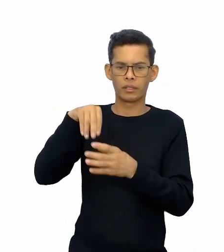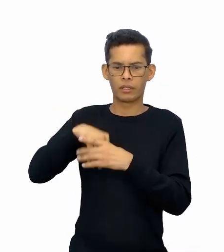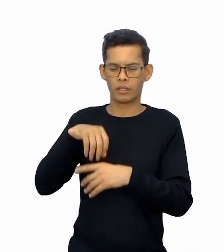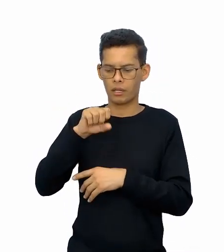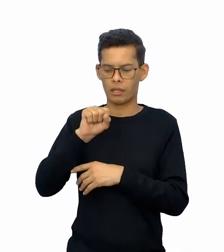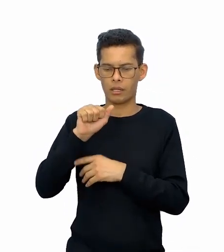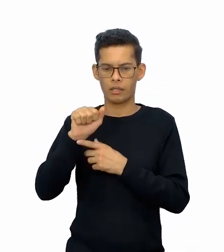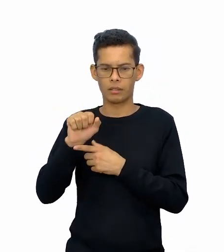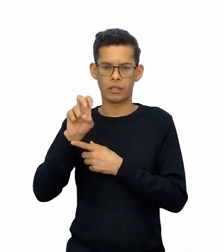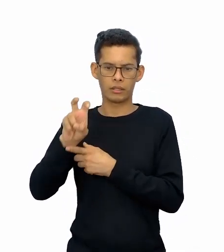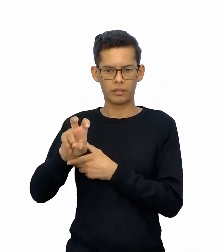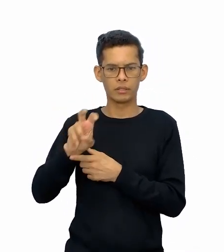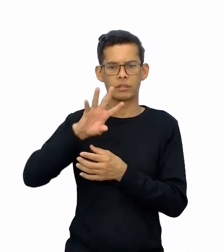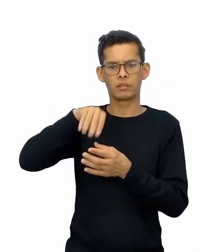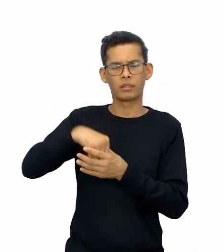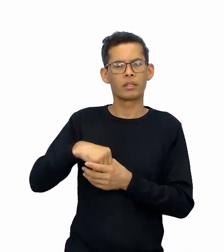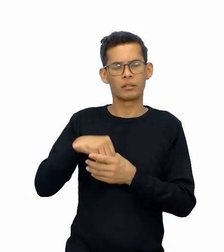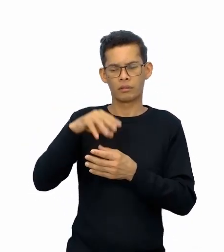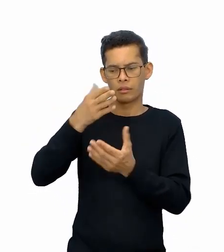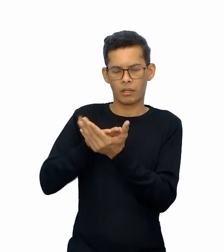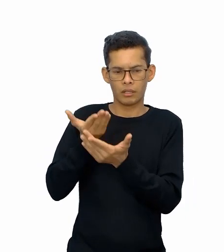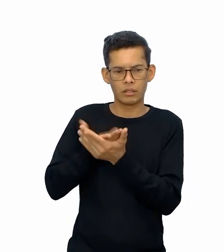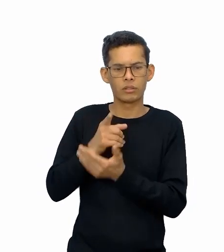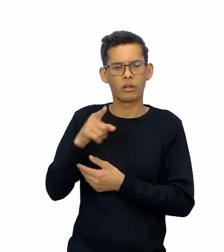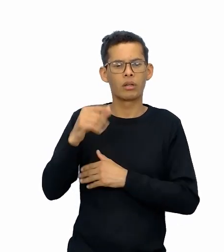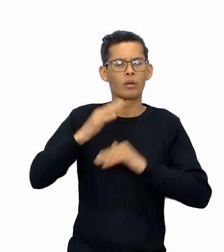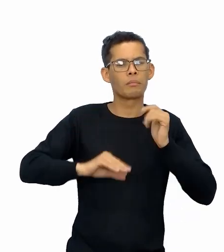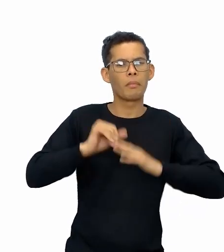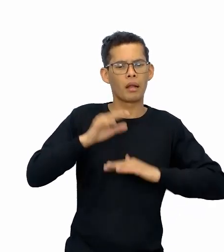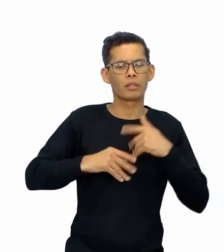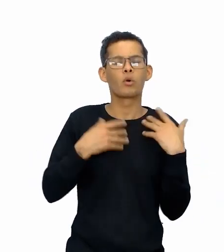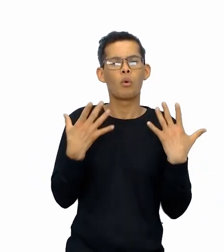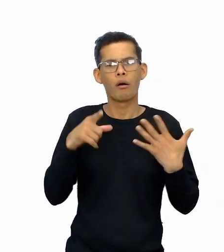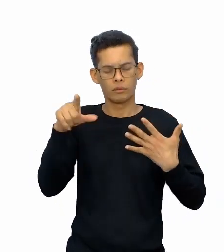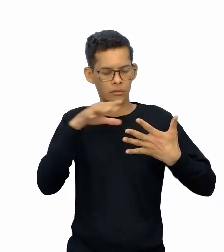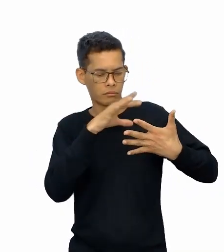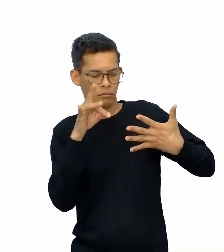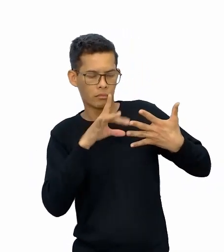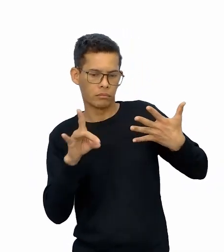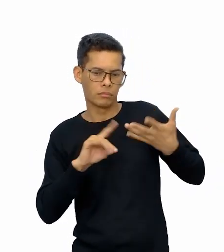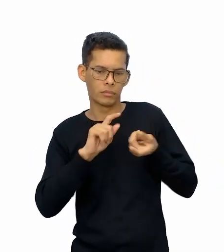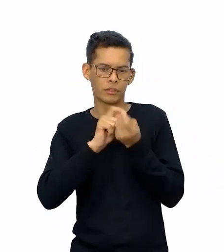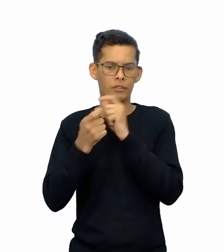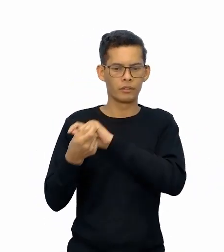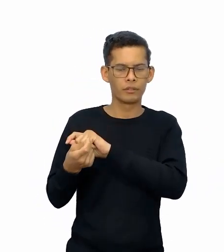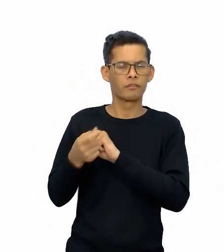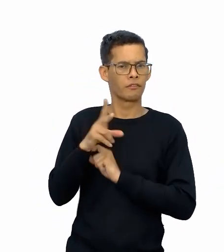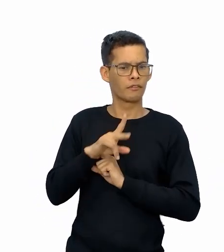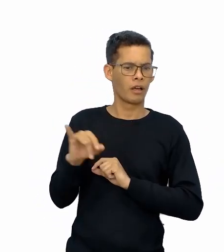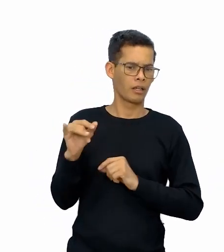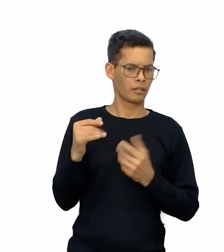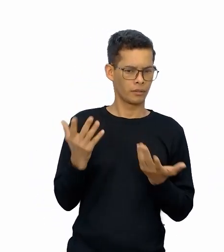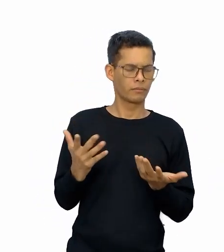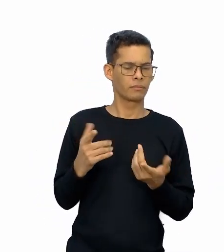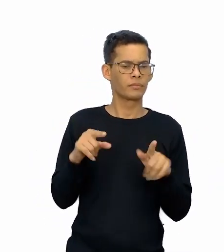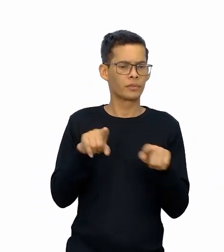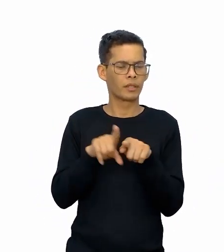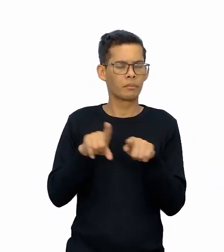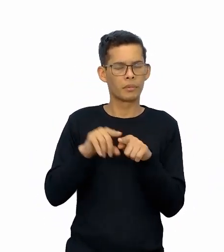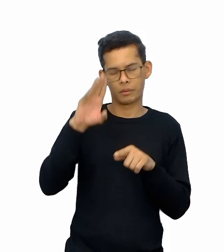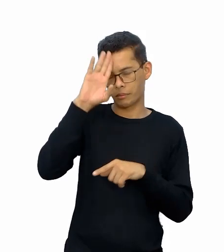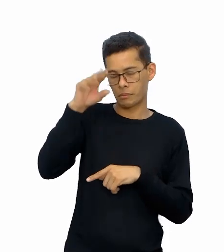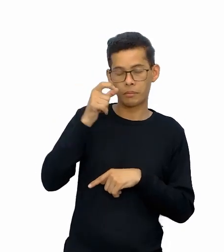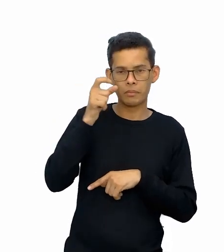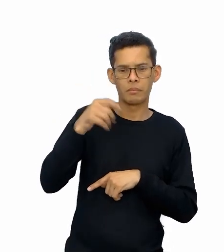considerando o contexto de vocês, quais práticas aqui vocês vão precisar fazer alguma adaptação e tudo mais, e o mais